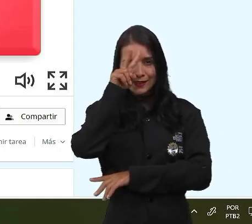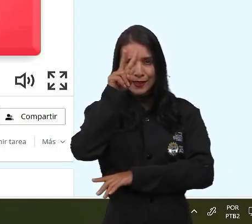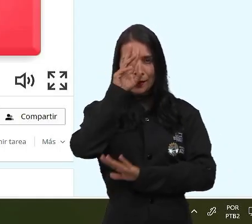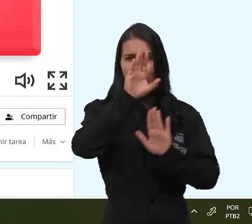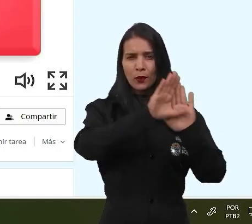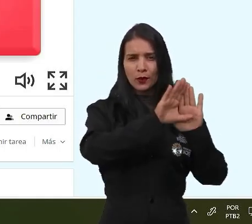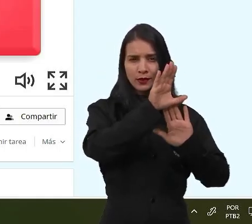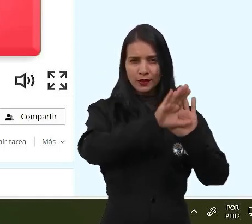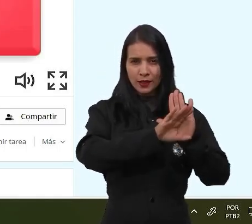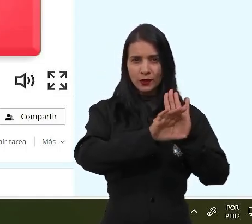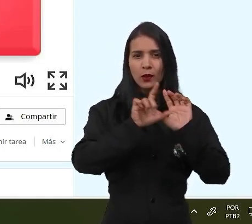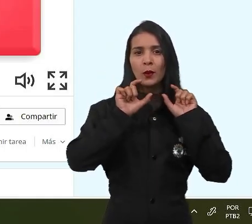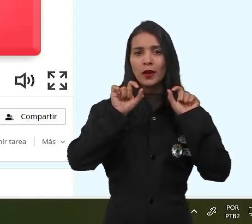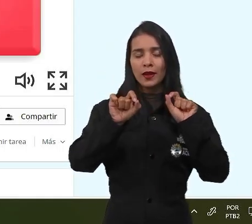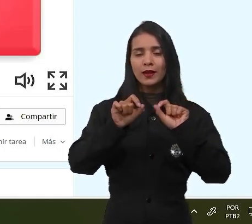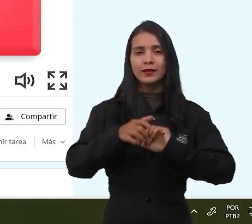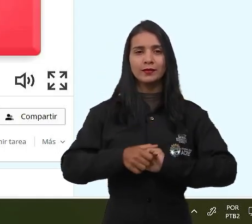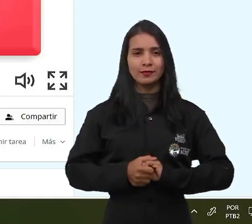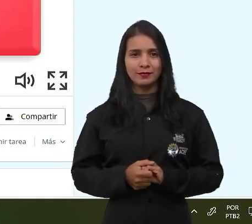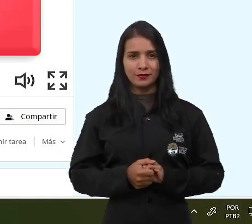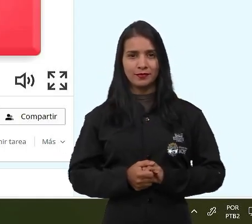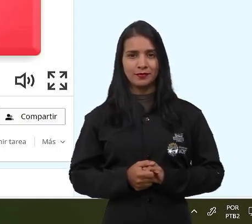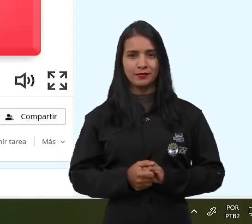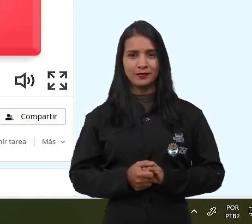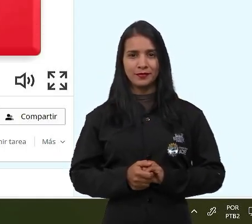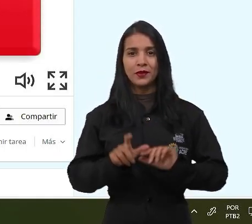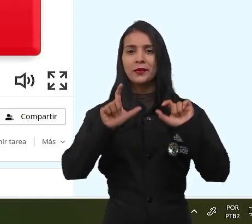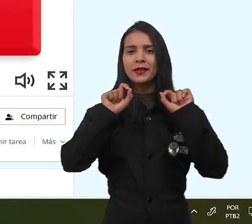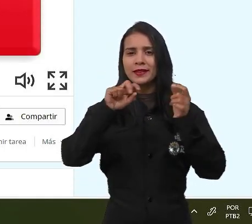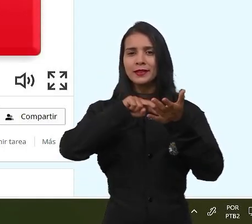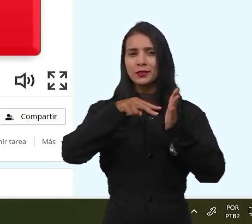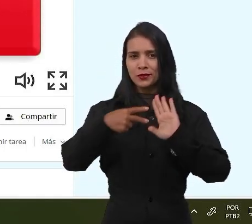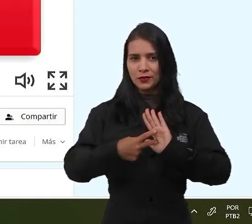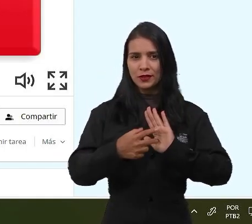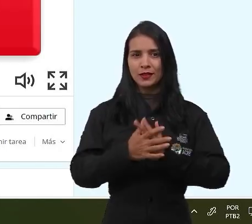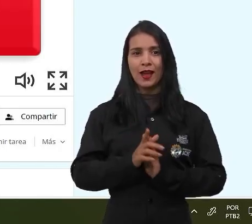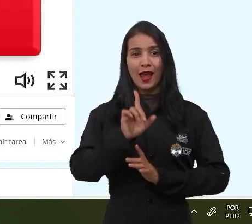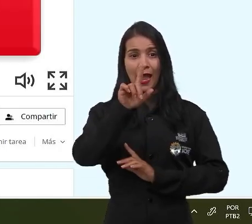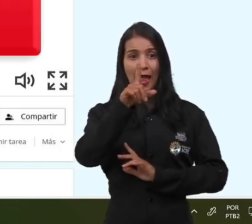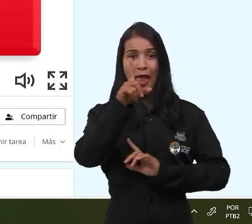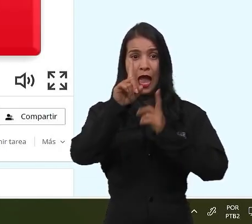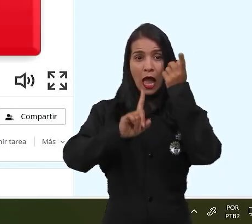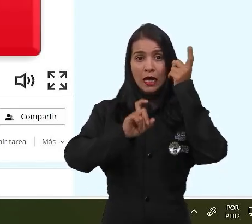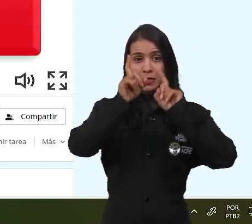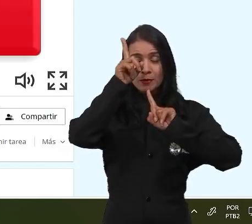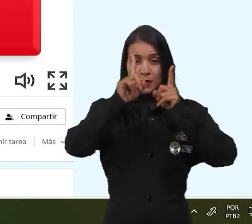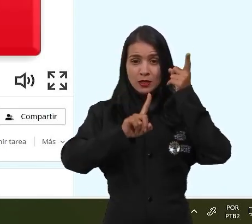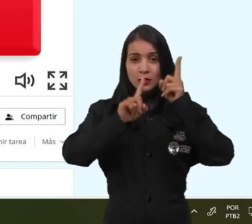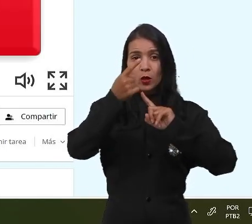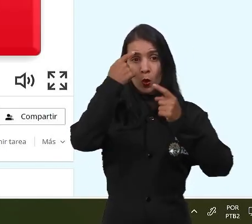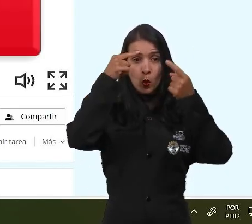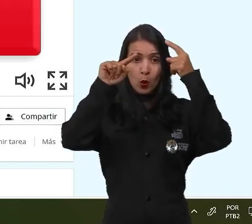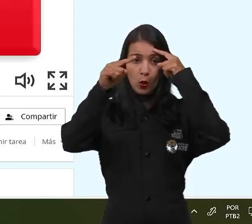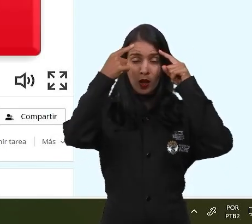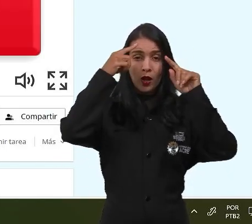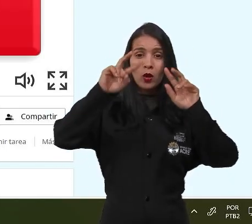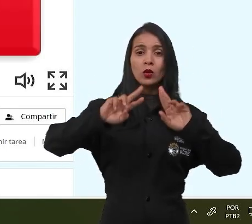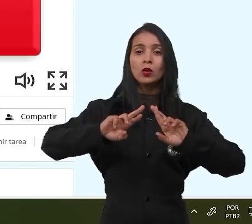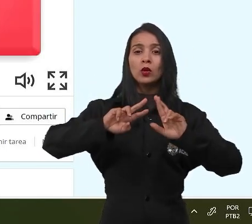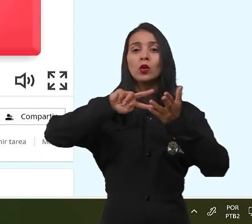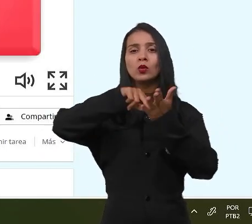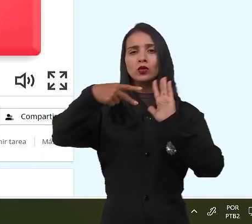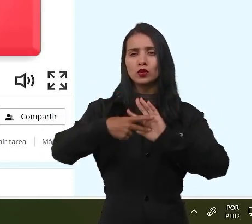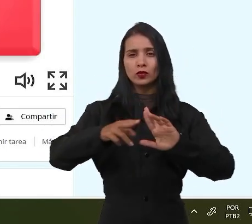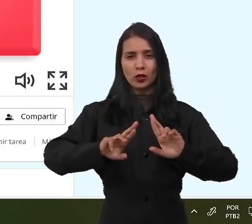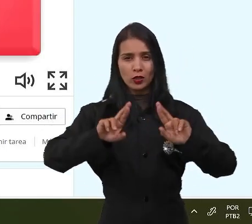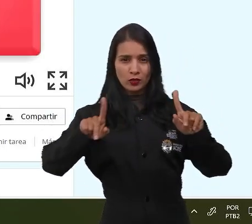aula. Então, o que é o linguagem figurado? É a expressão de uma ideia com um significado diferente